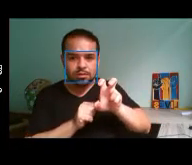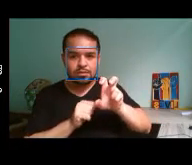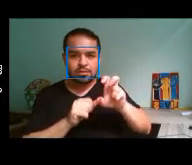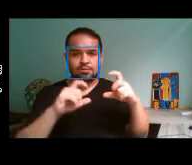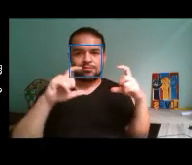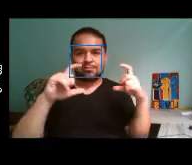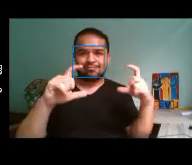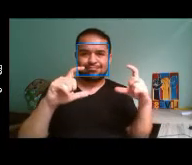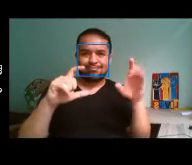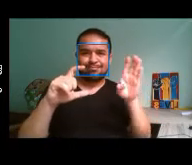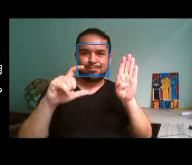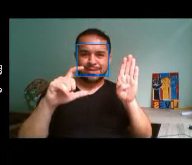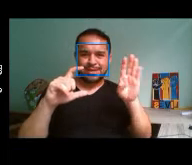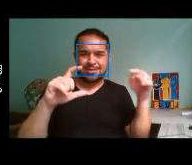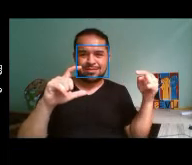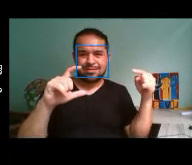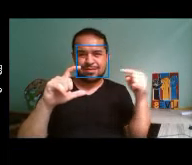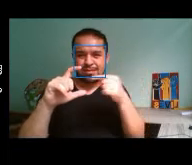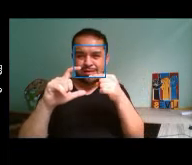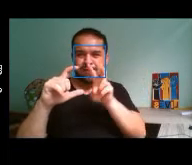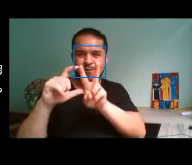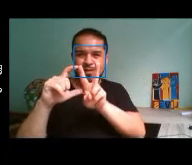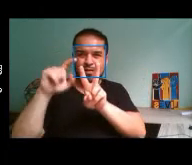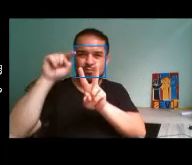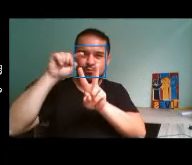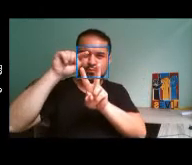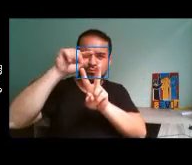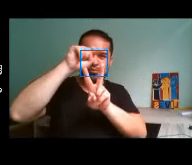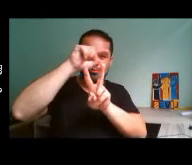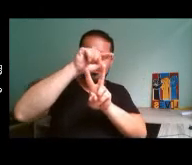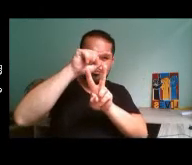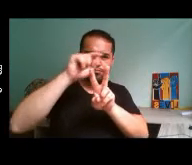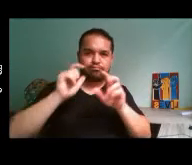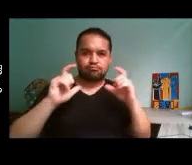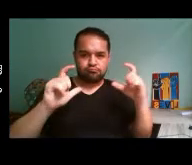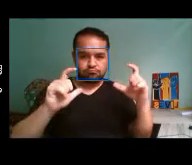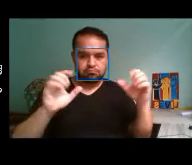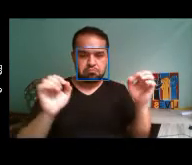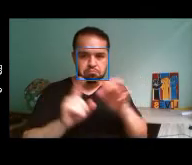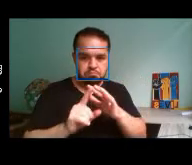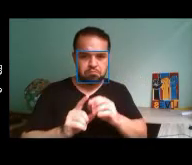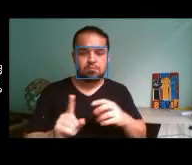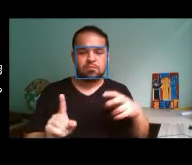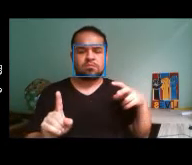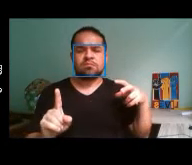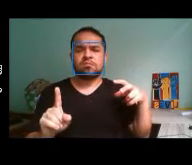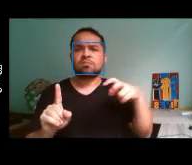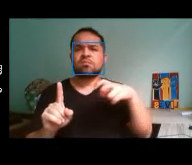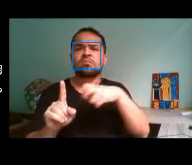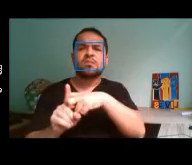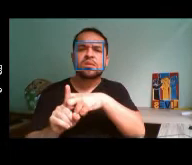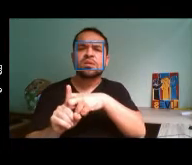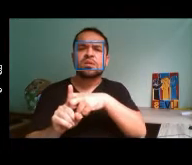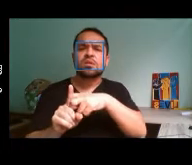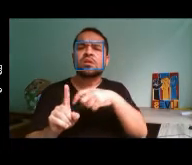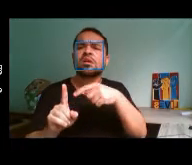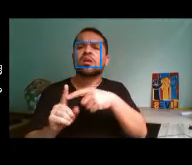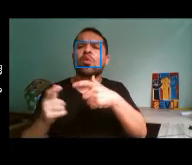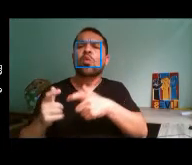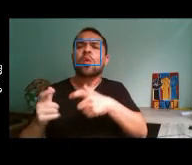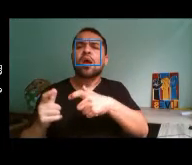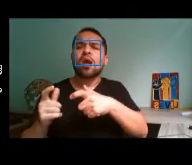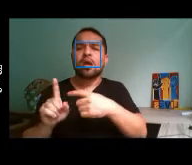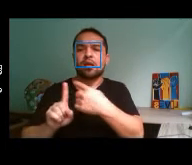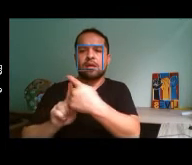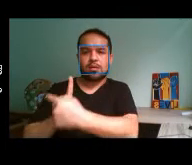uma mudança de B para V, 3 pontinhos, V com 3 pontinhos em cima, ok. Onde